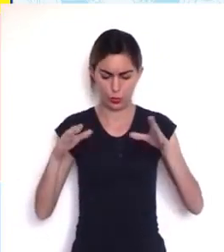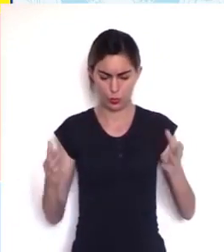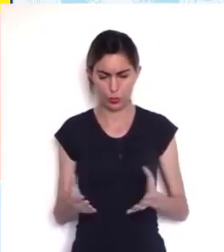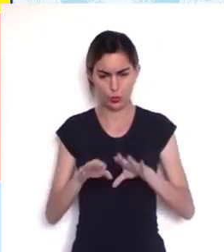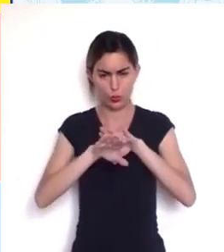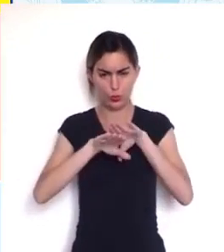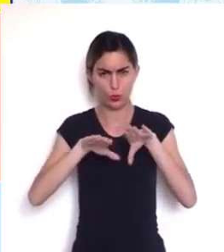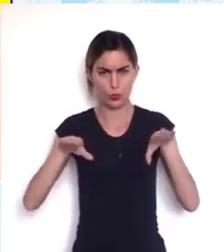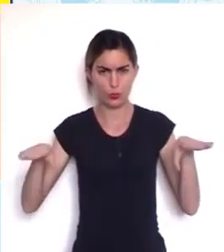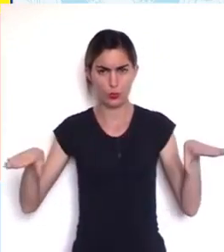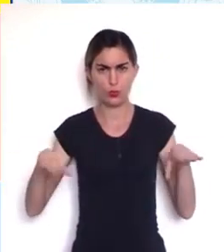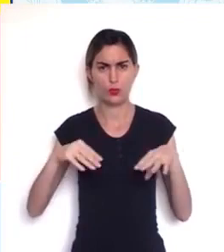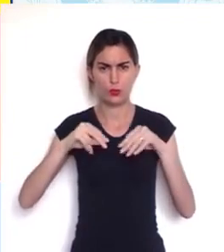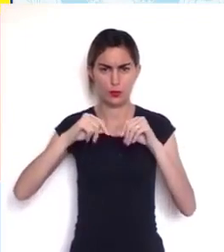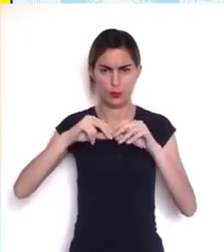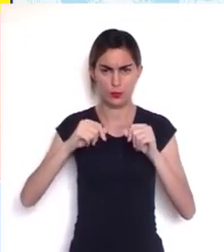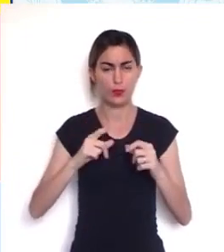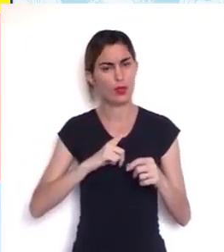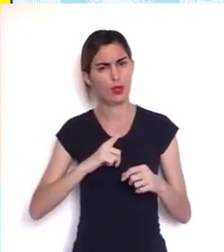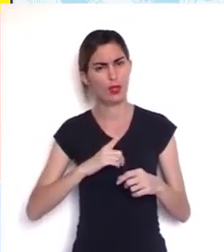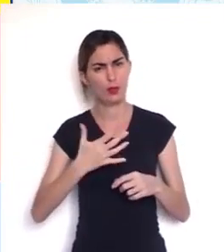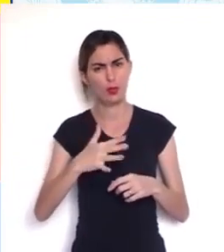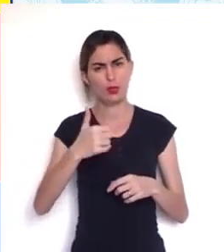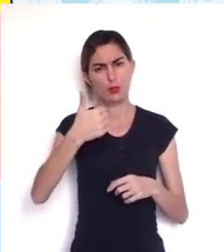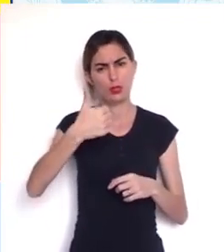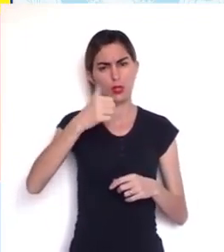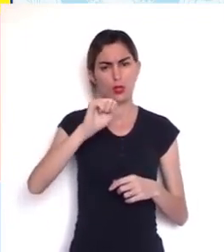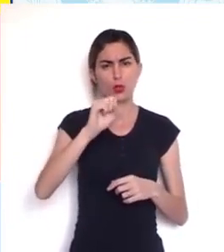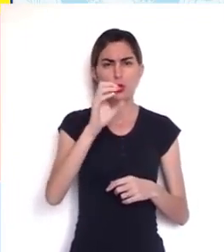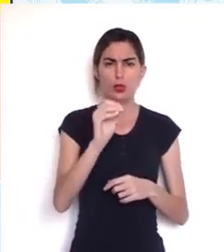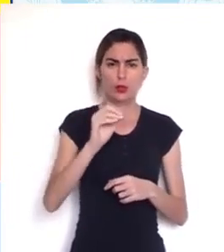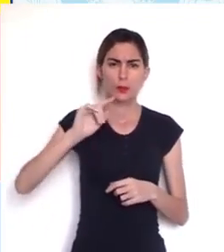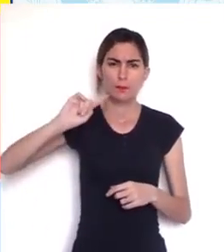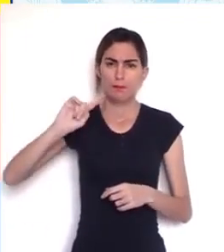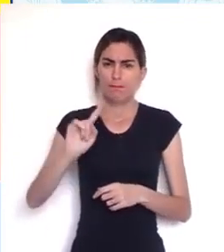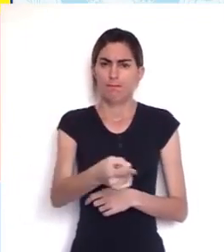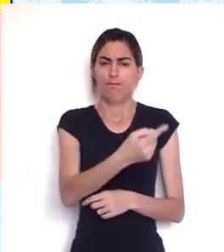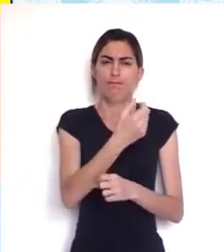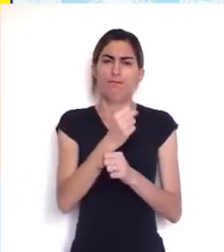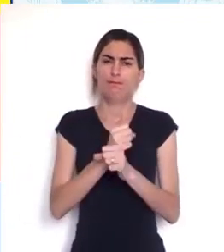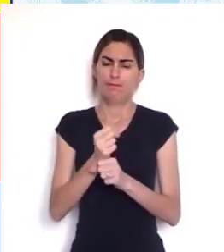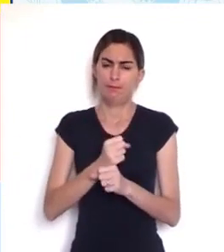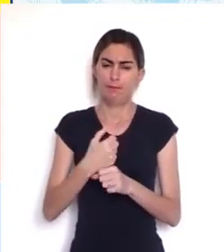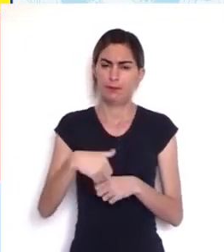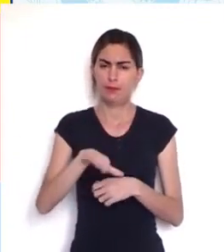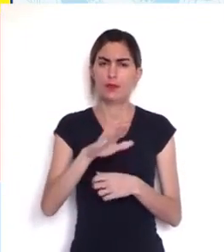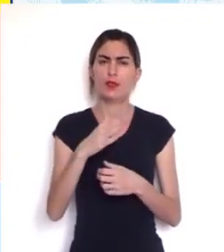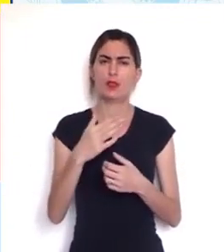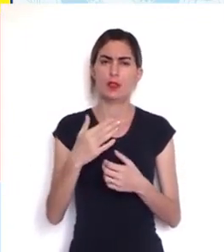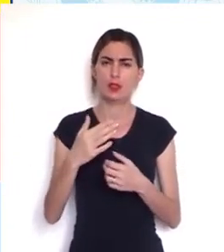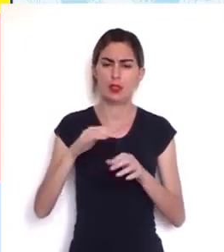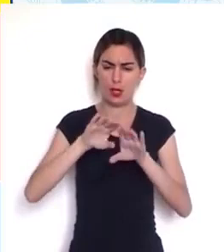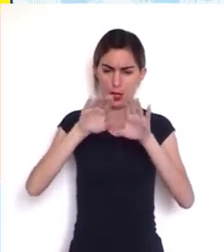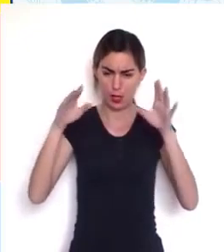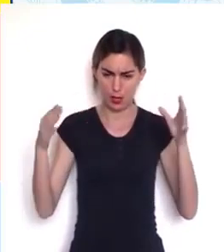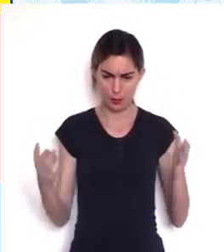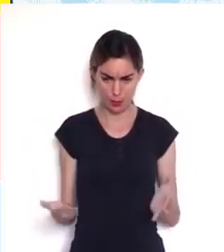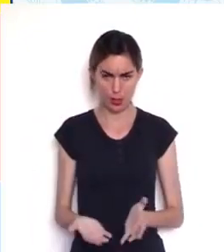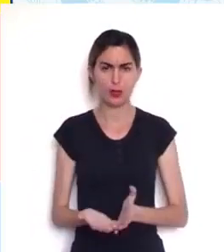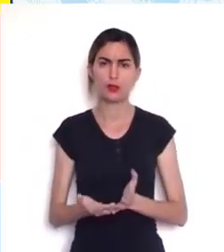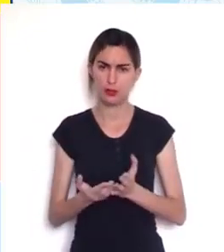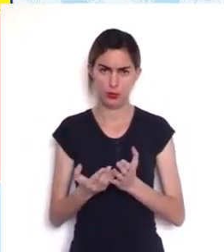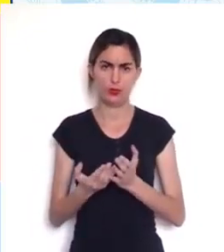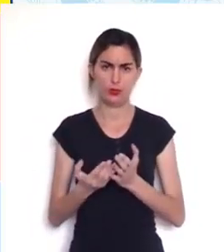do planeta e tem pelo menos 180 milhões de anos. É a mais jovem das camadas